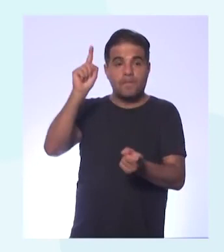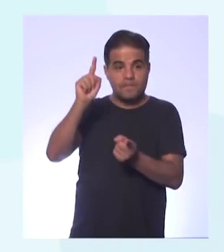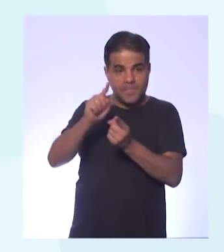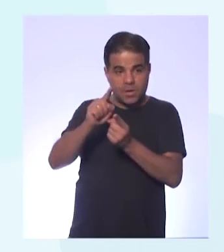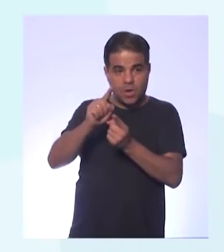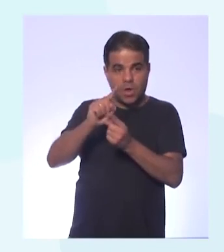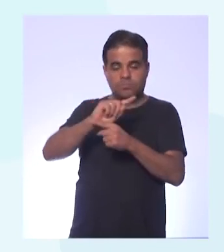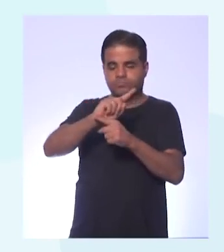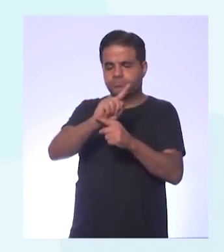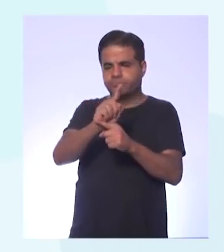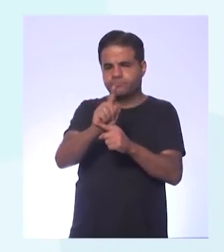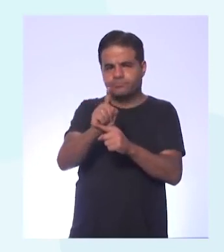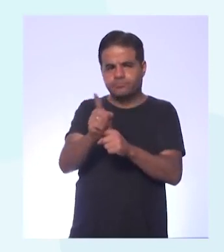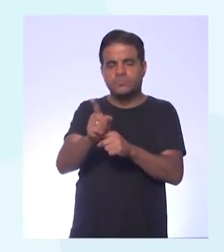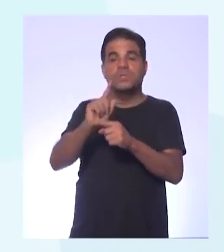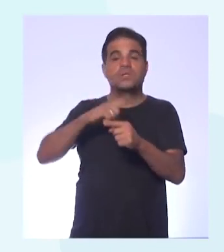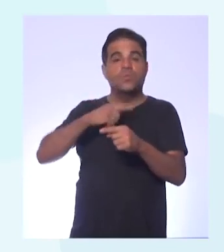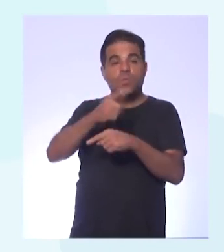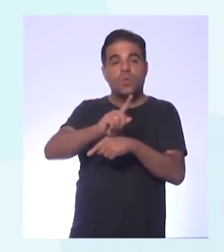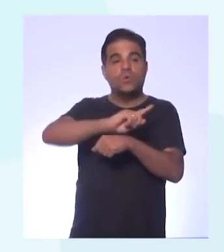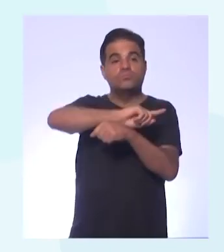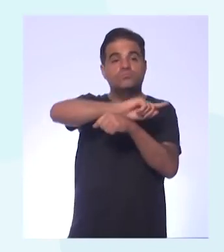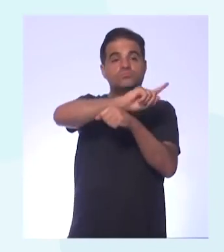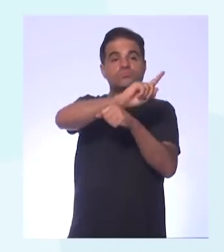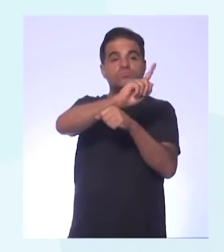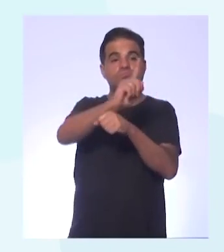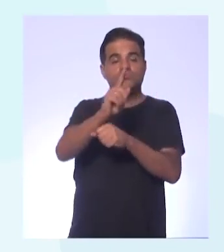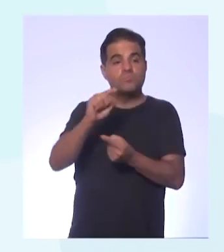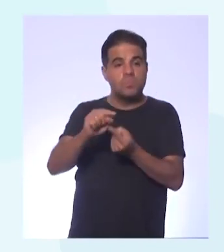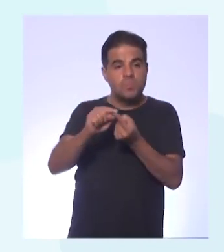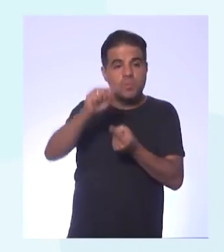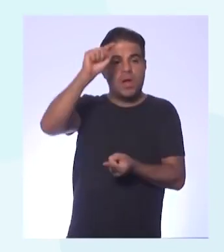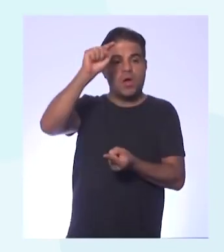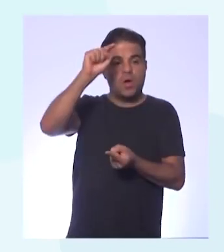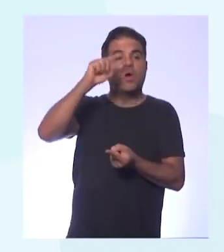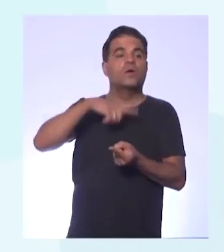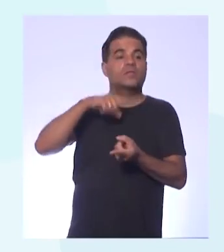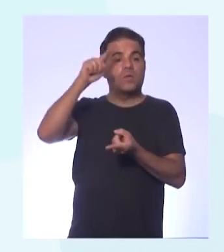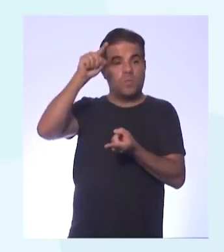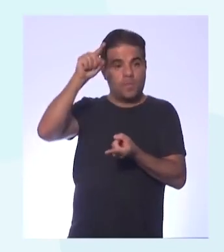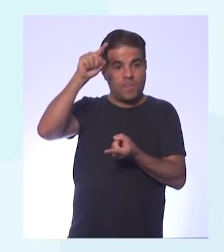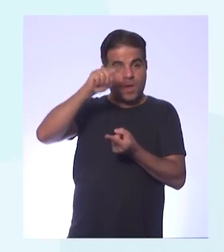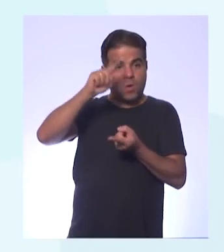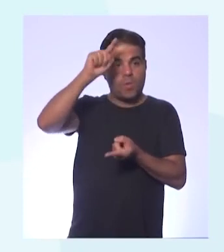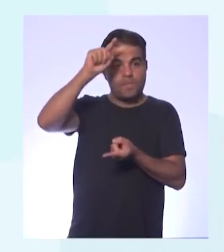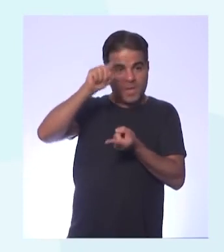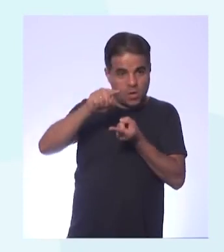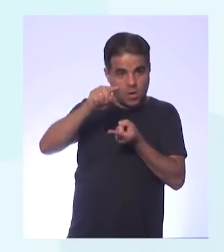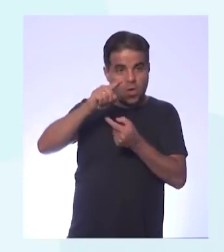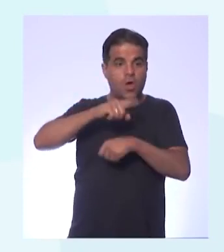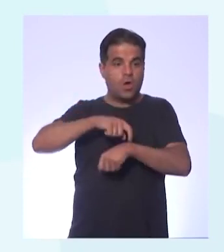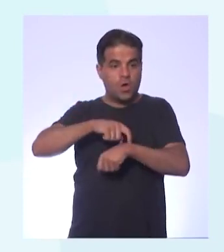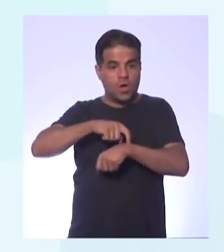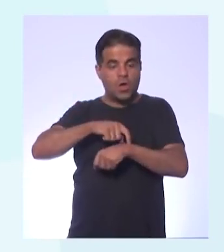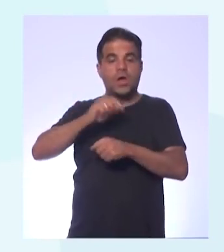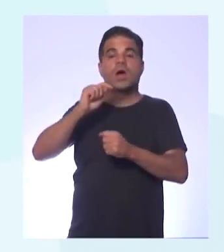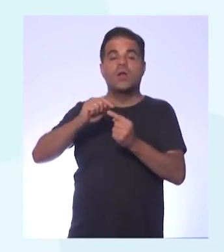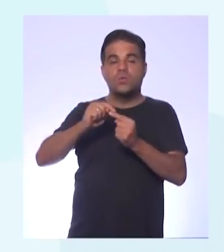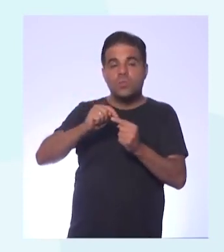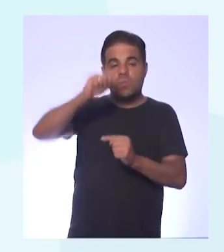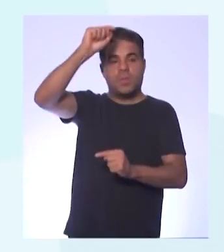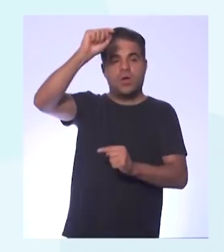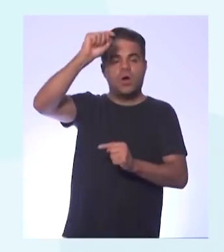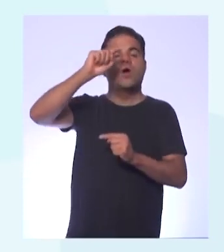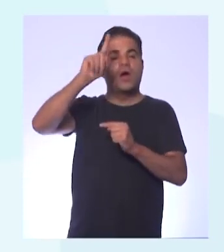aqui de baixo, e a gente tem o ponteiro maior, tudo bem? Sempre a gente tem o ponteiro menor, que é a hora, e a gente tem o ponteiro maior, que é do